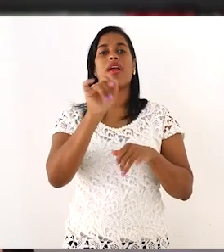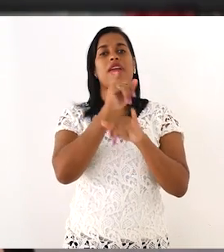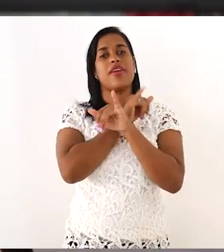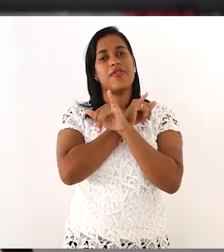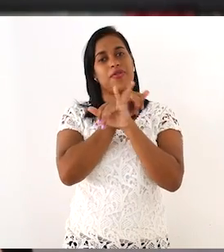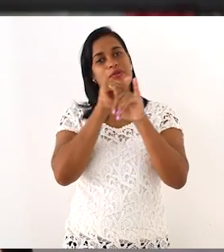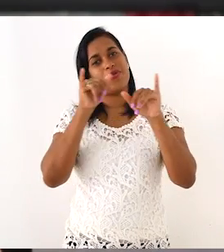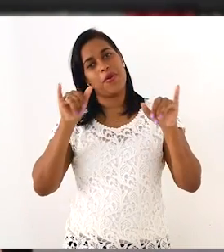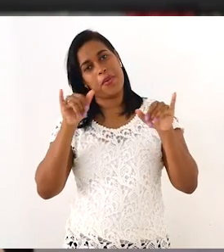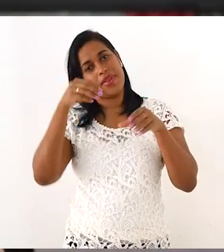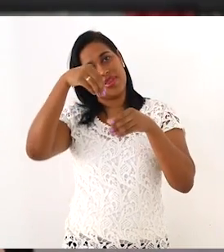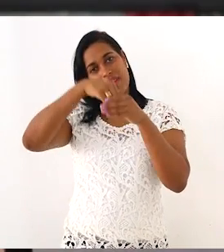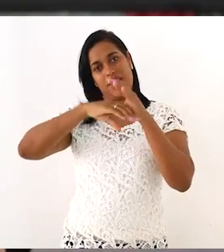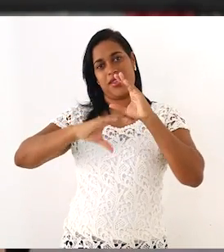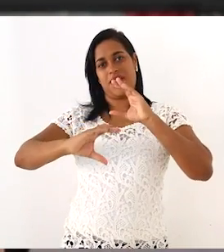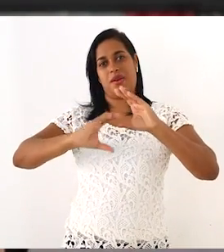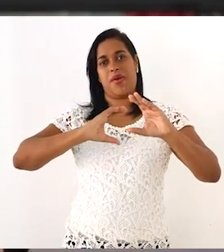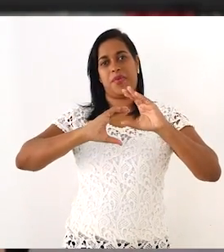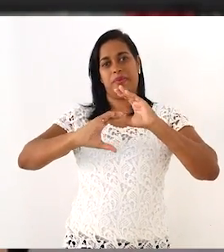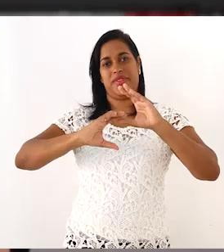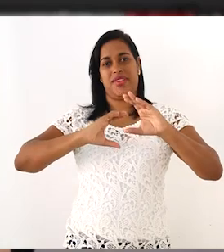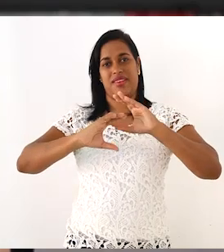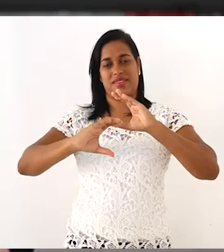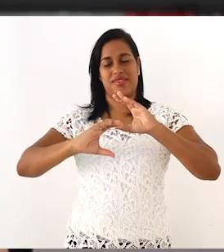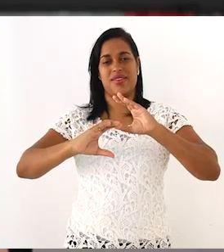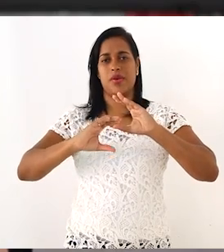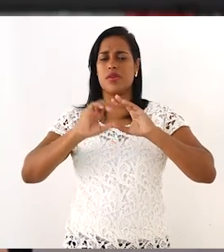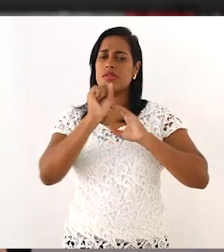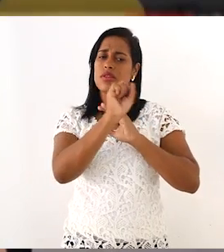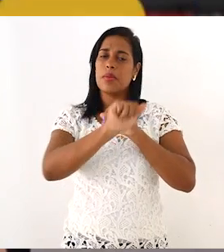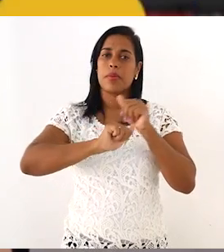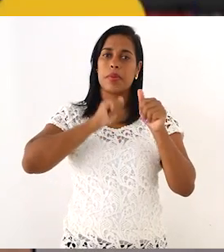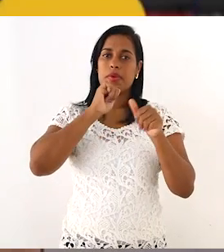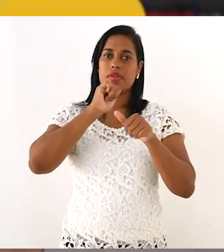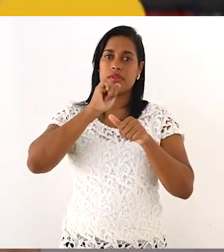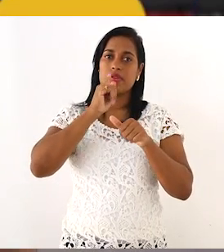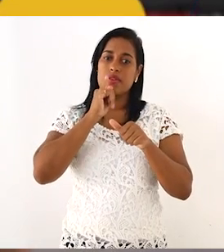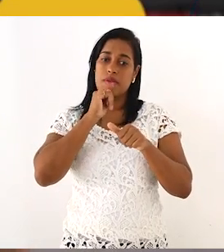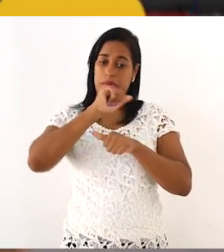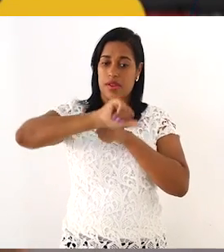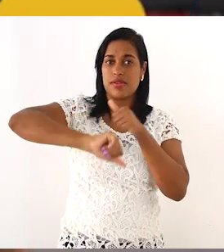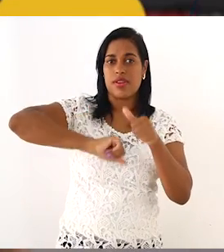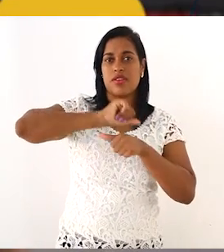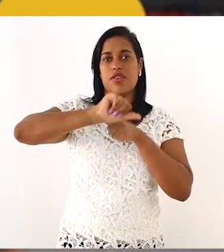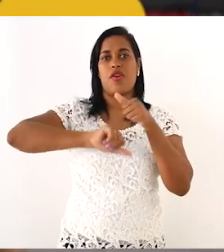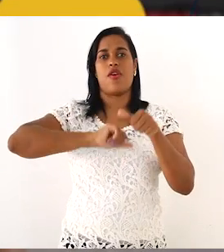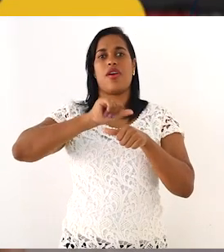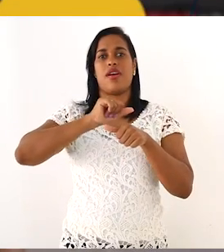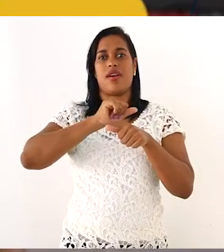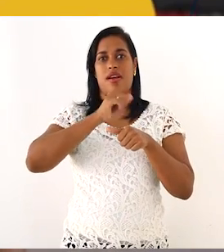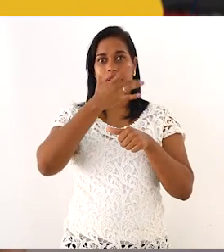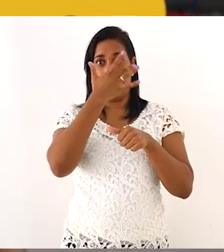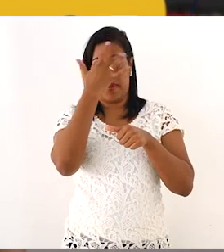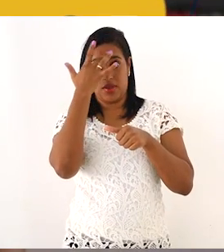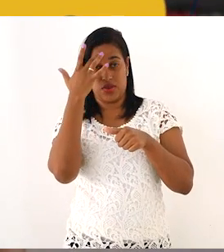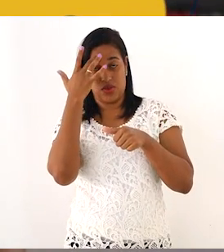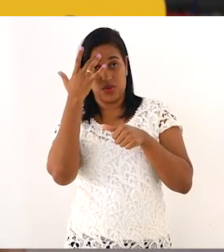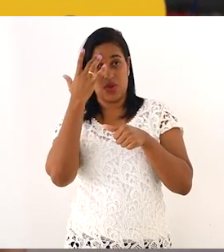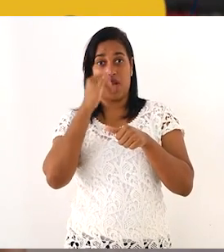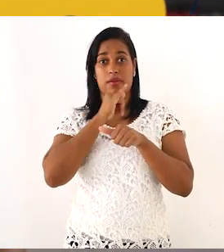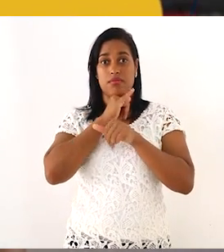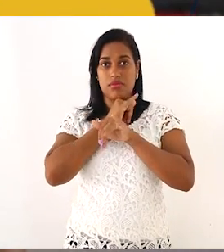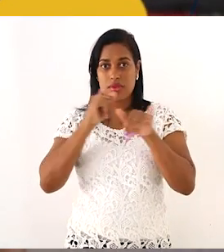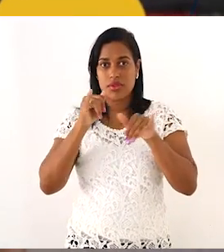informativa para a comunicação. E se esta troca entre o emissor e o receptor, ela